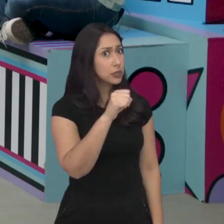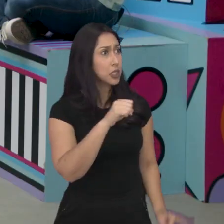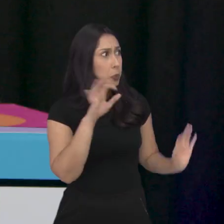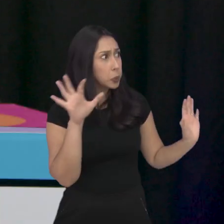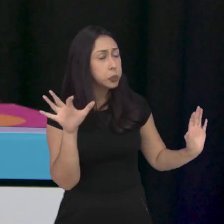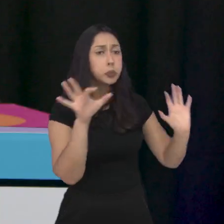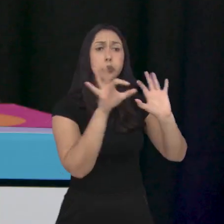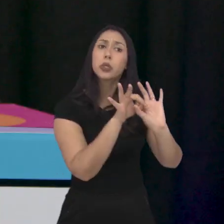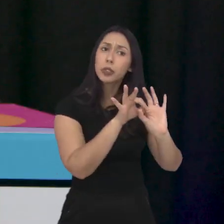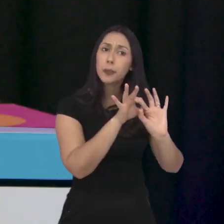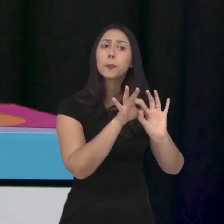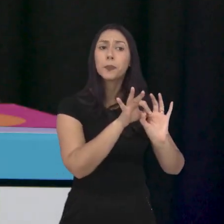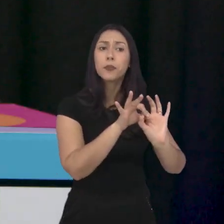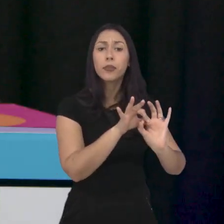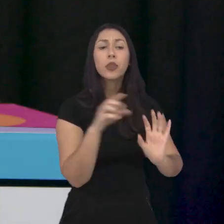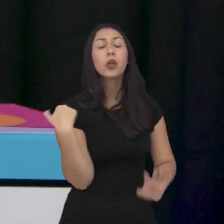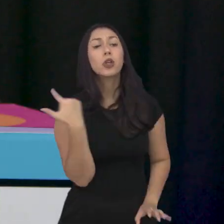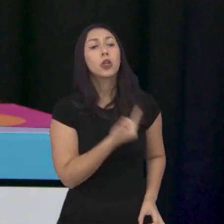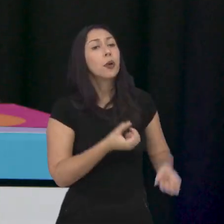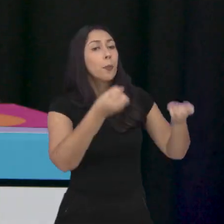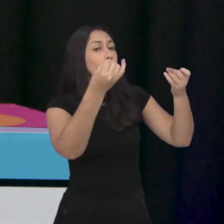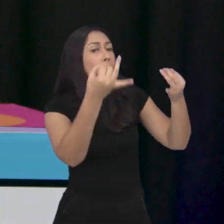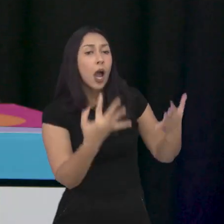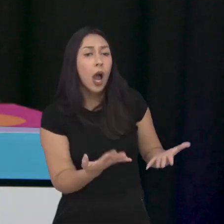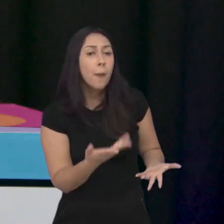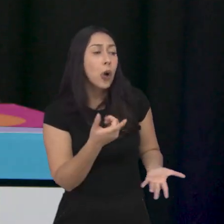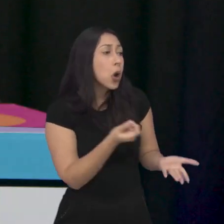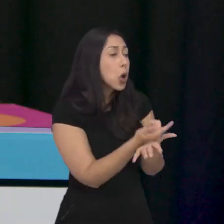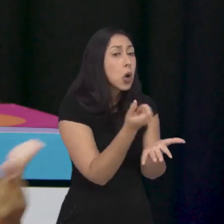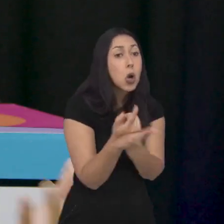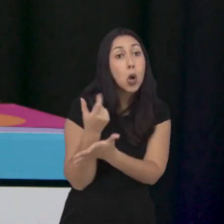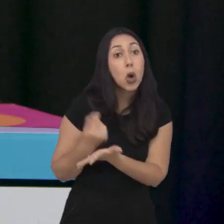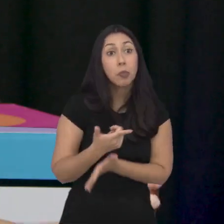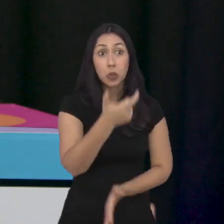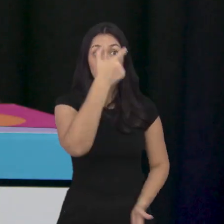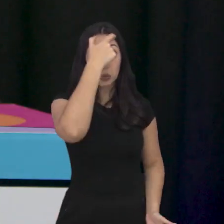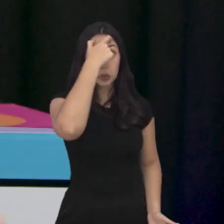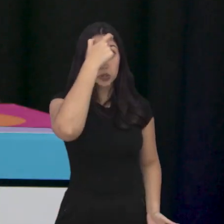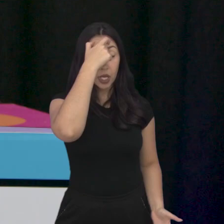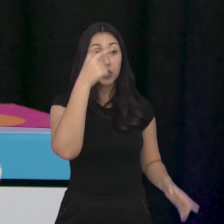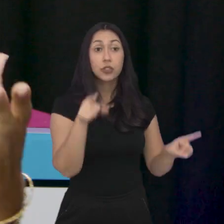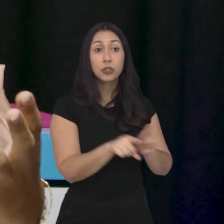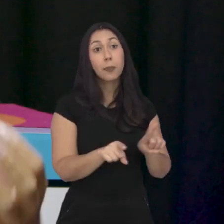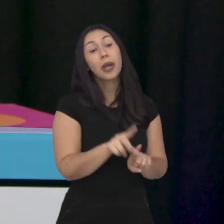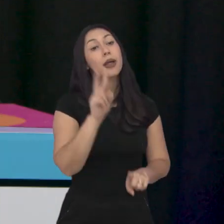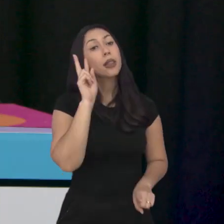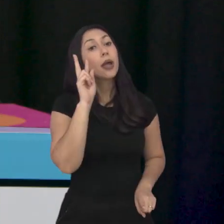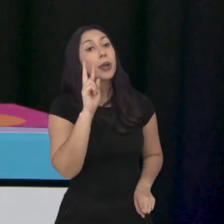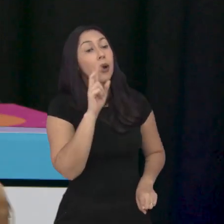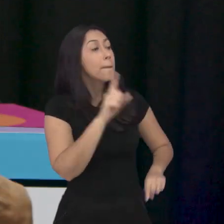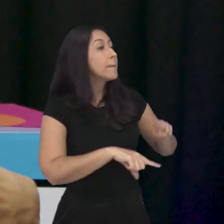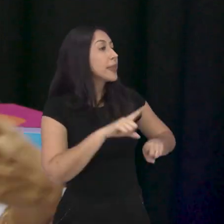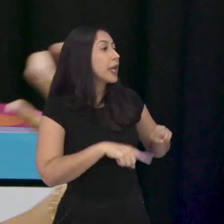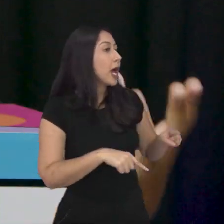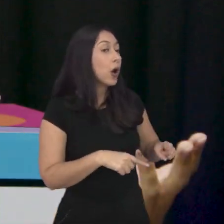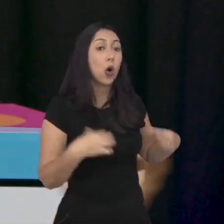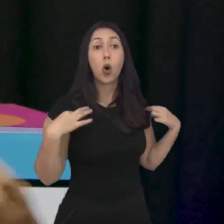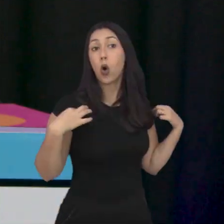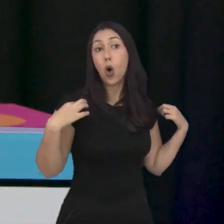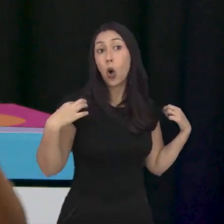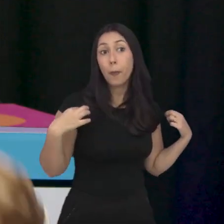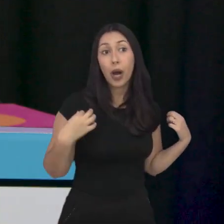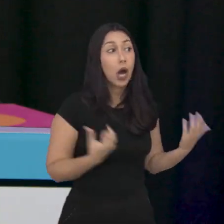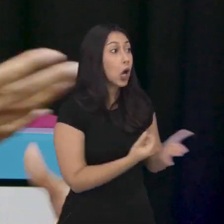entrelaçadas? Totalmente entrelaçadas. A gente fala sobre consumo consciente e aí a gente sempre lembra, né, do que a gente